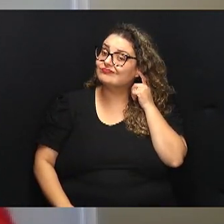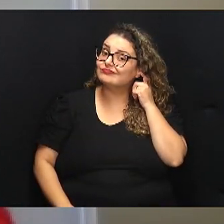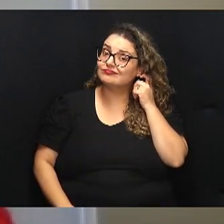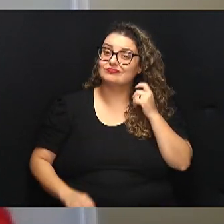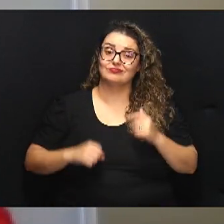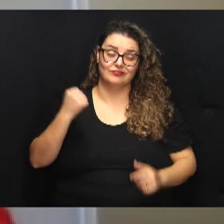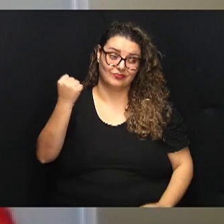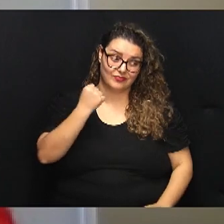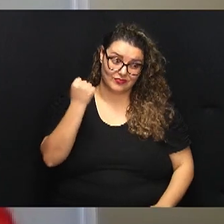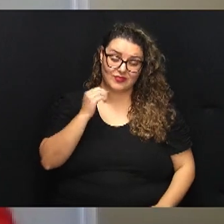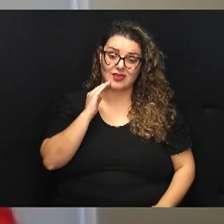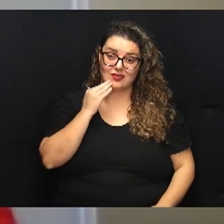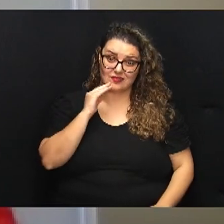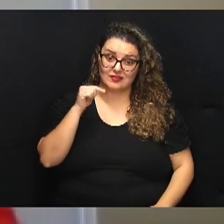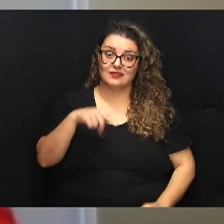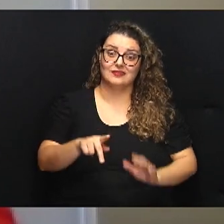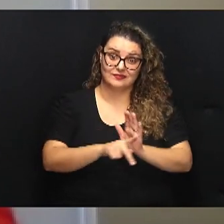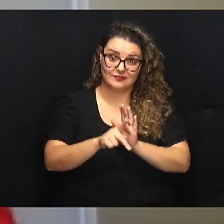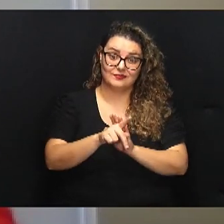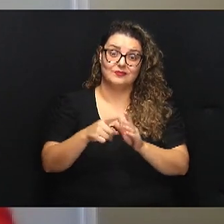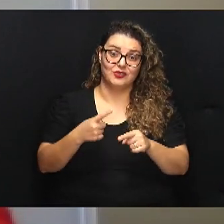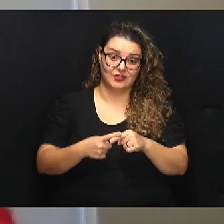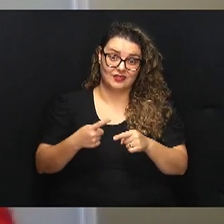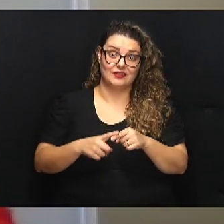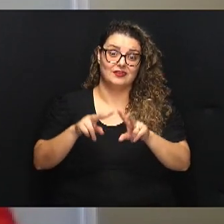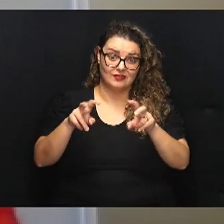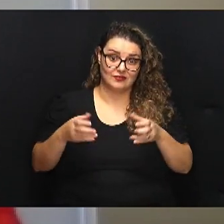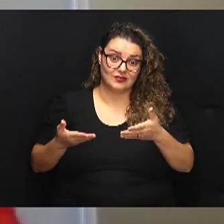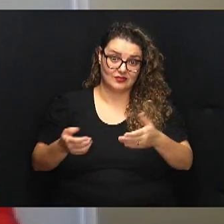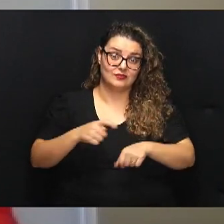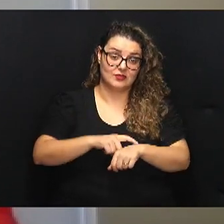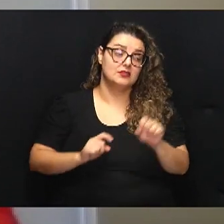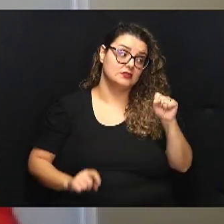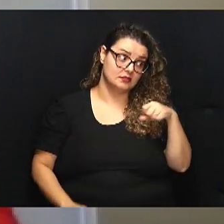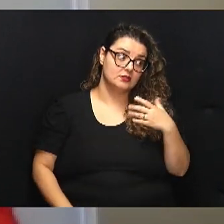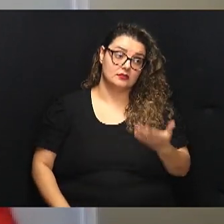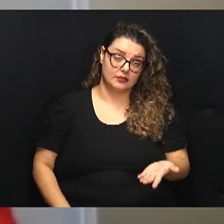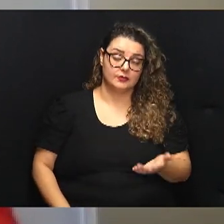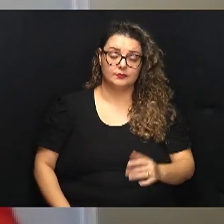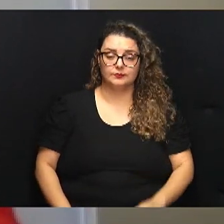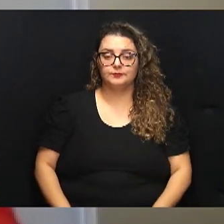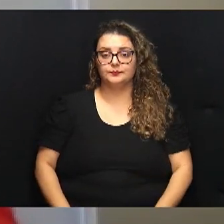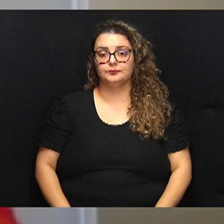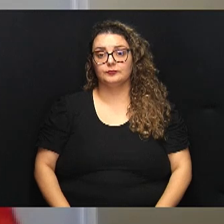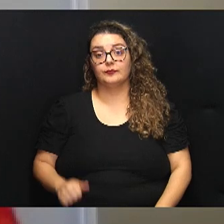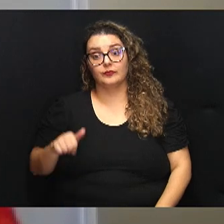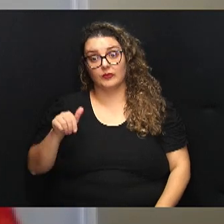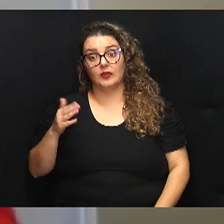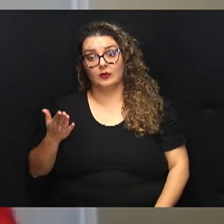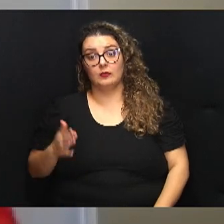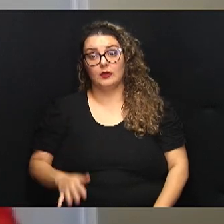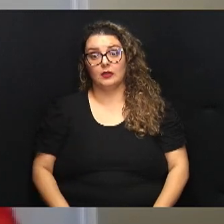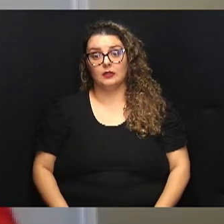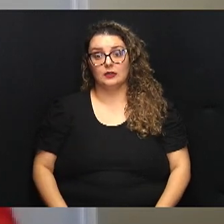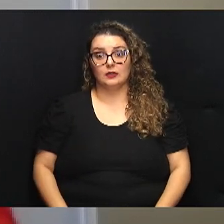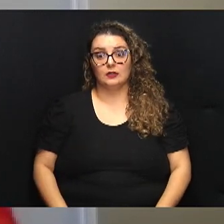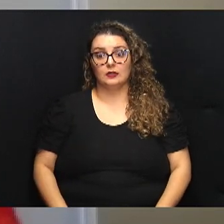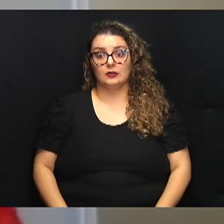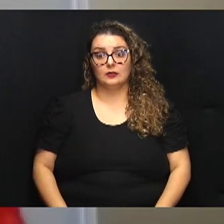desse projeto, porque é o assunto do momento. E mais, eu acho que ao